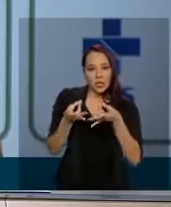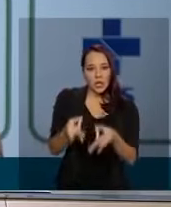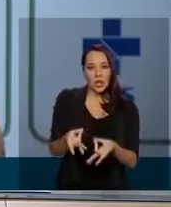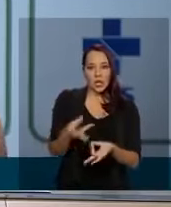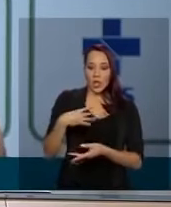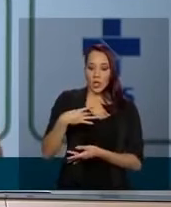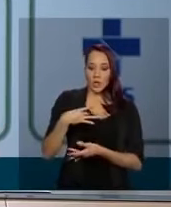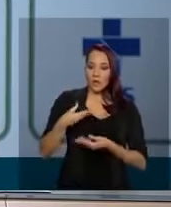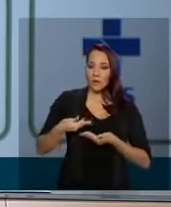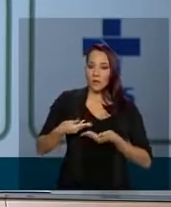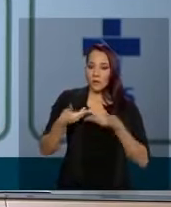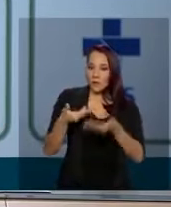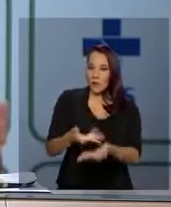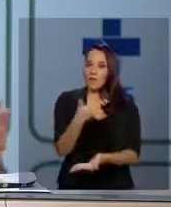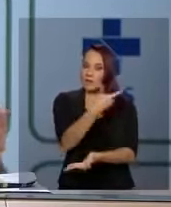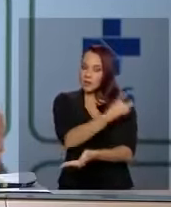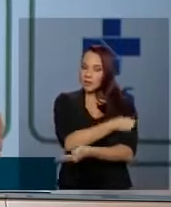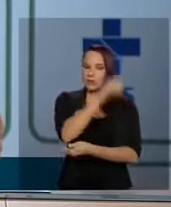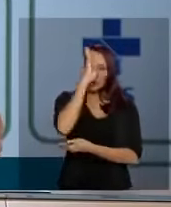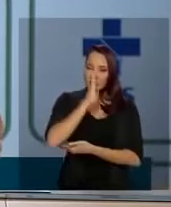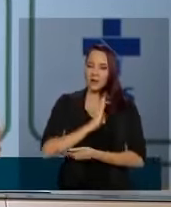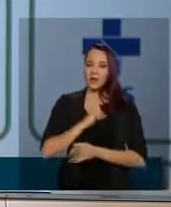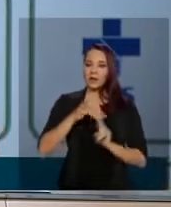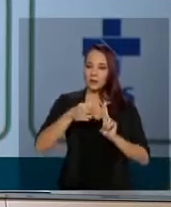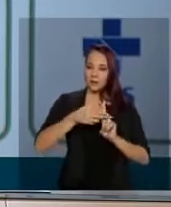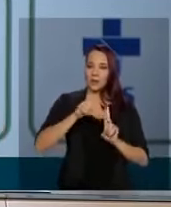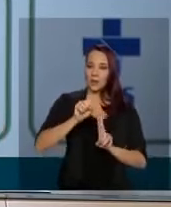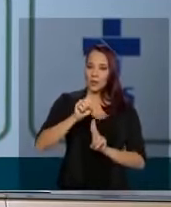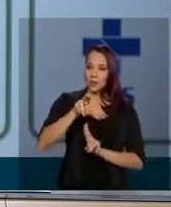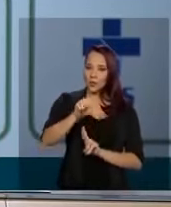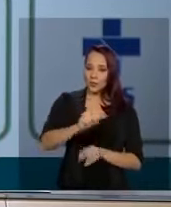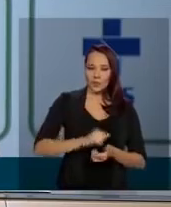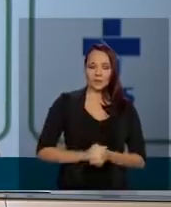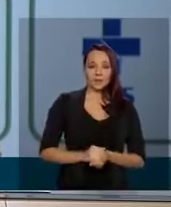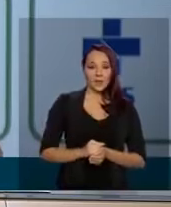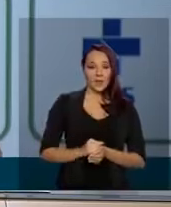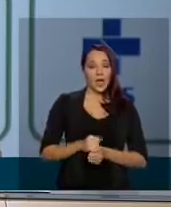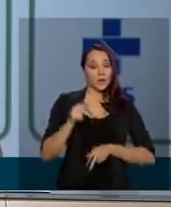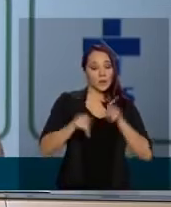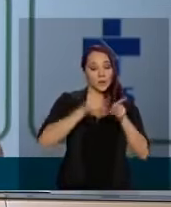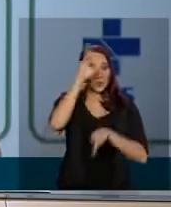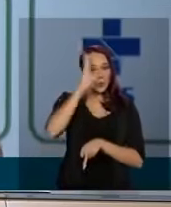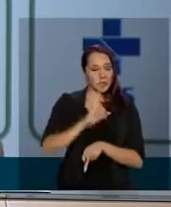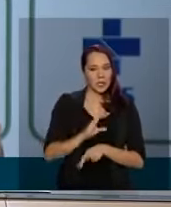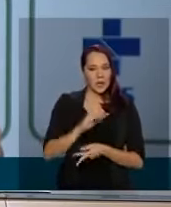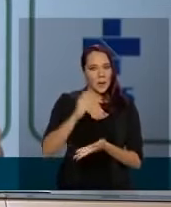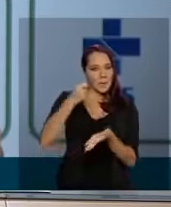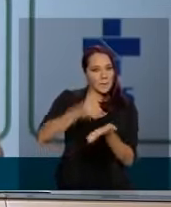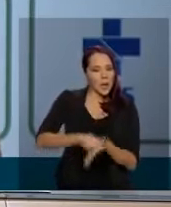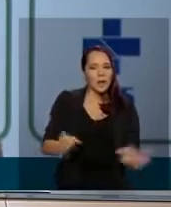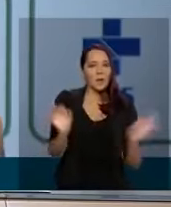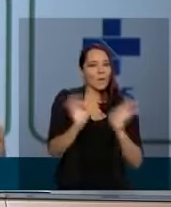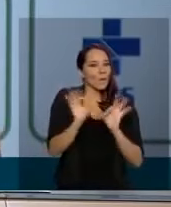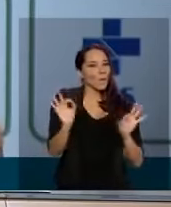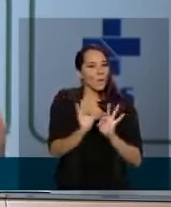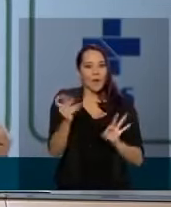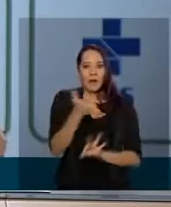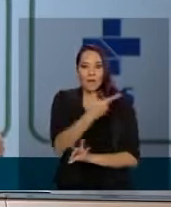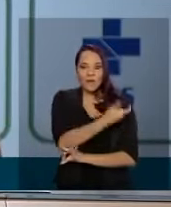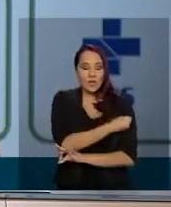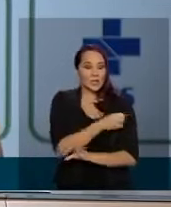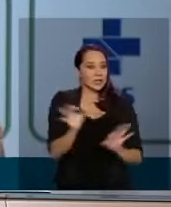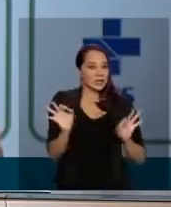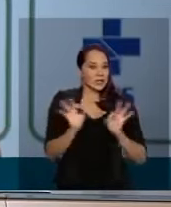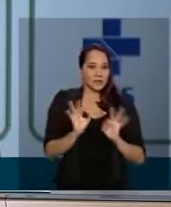vacina gratuitamente pelo Sistema Único de Saúde. A população brasileira não será cobrado absolutamente nada, nenhum